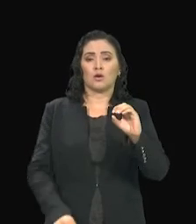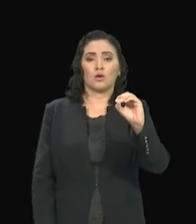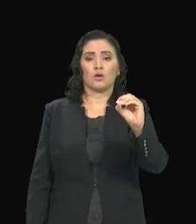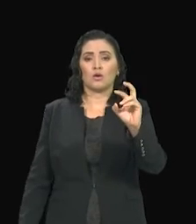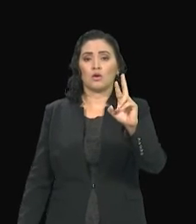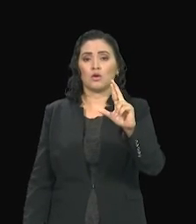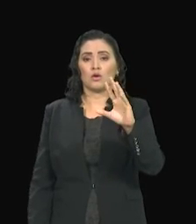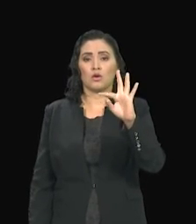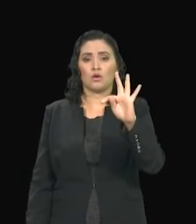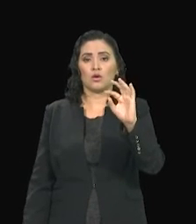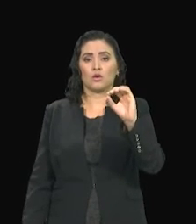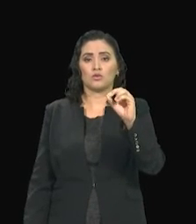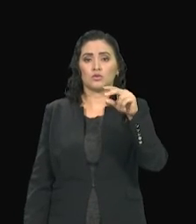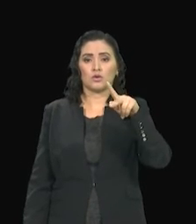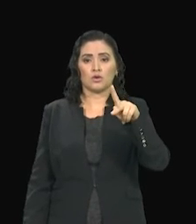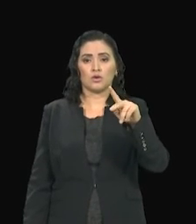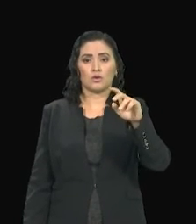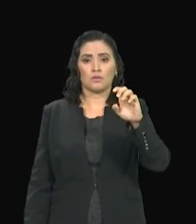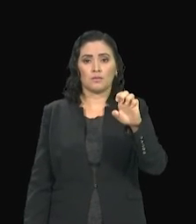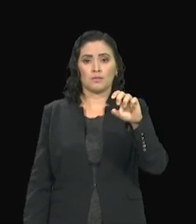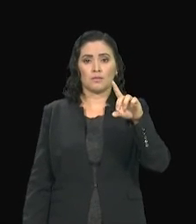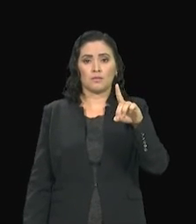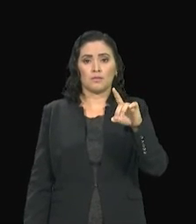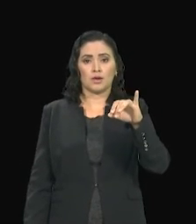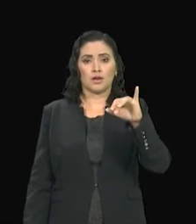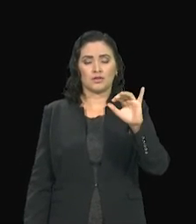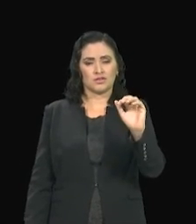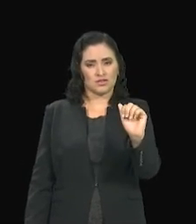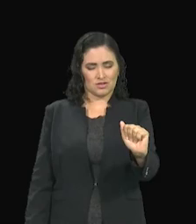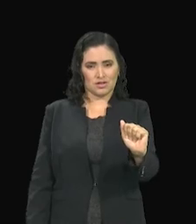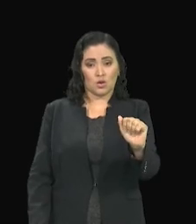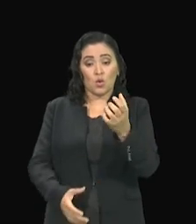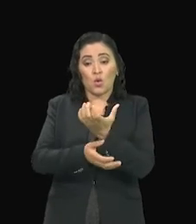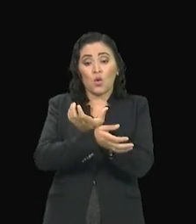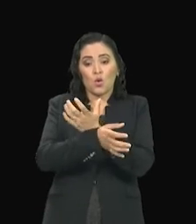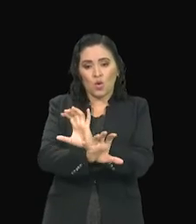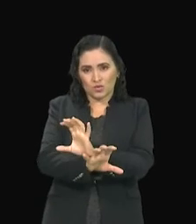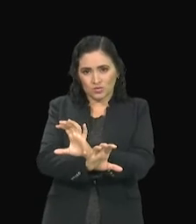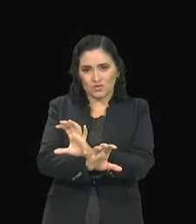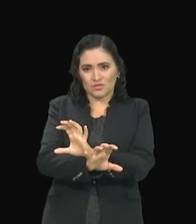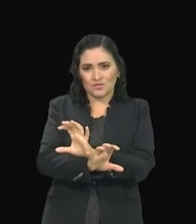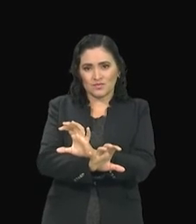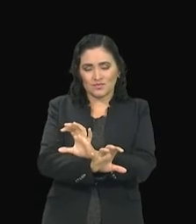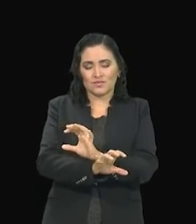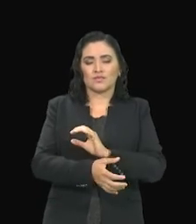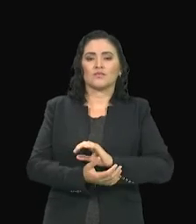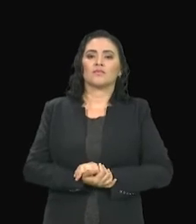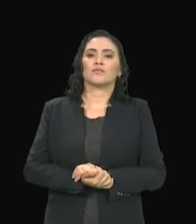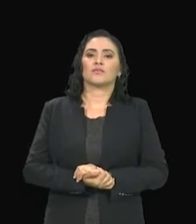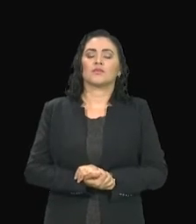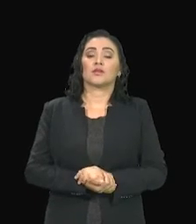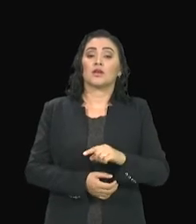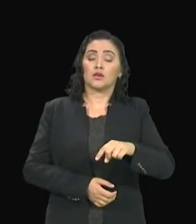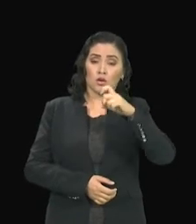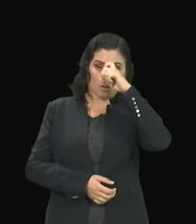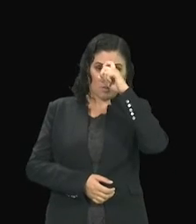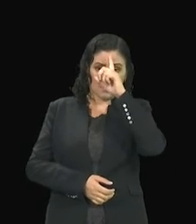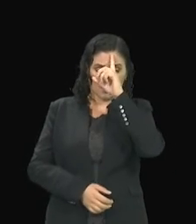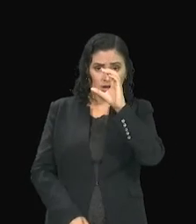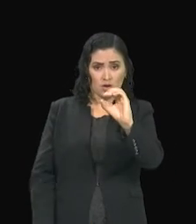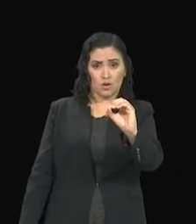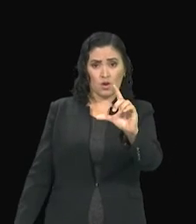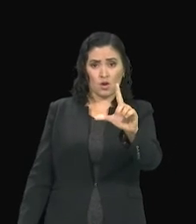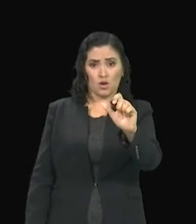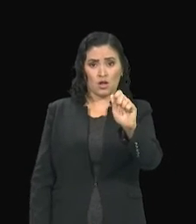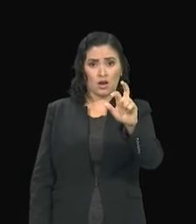UTIs neonatal e UTIs adulta, que foi implantado pelo governo Flávio Dino, é necessário que, então, tenhamos aqui